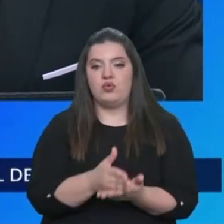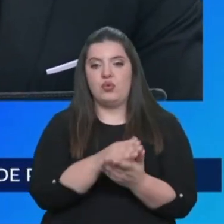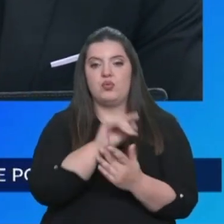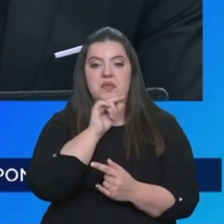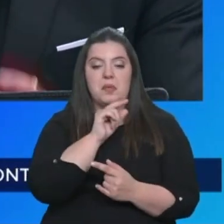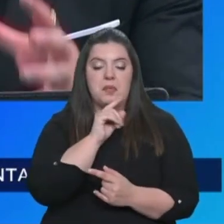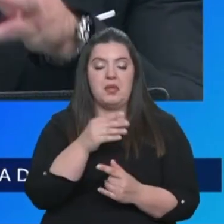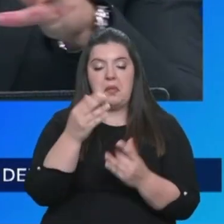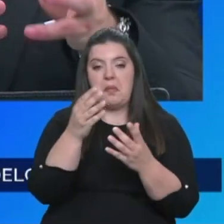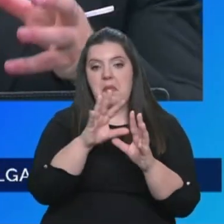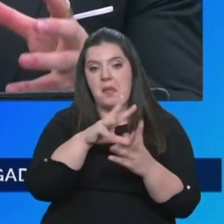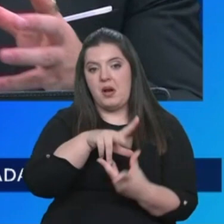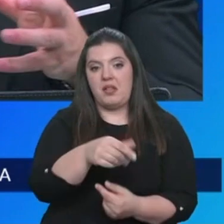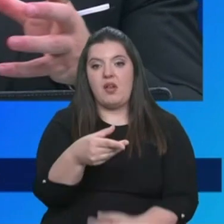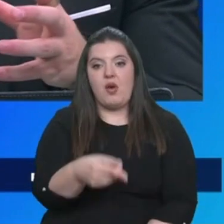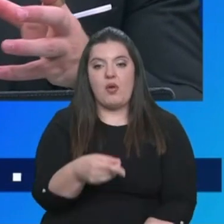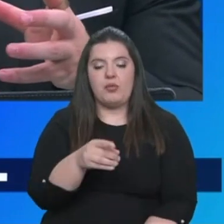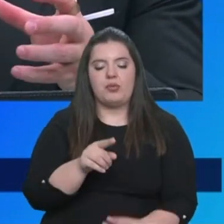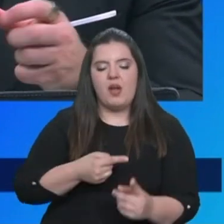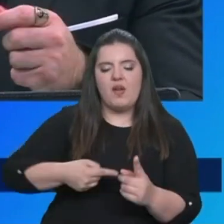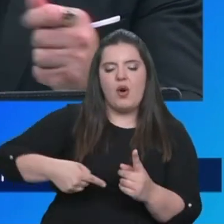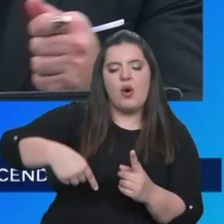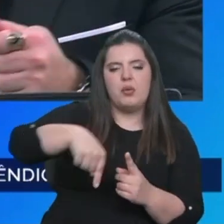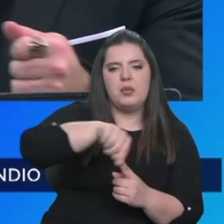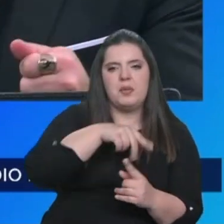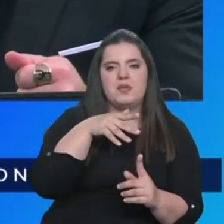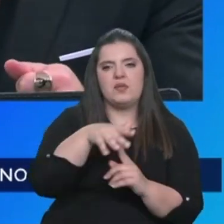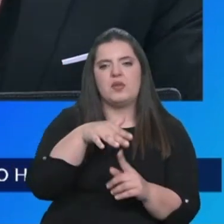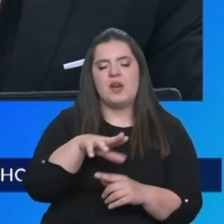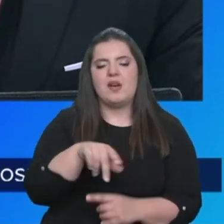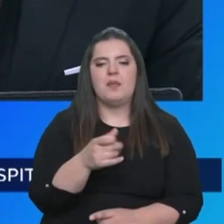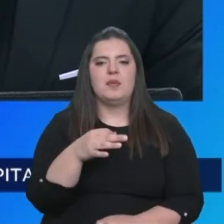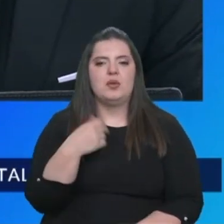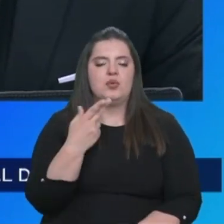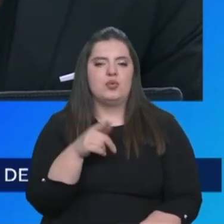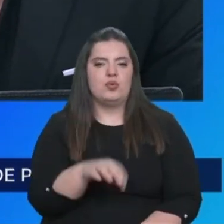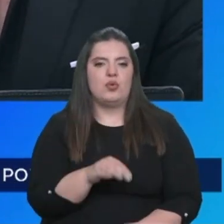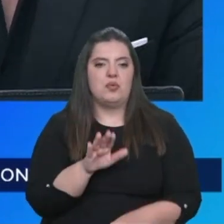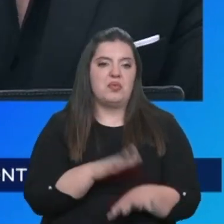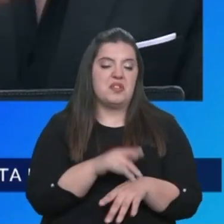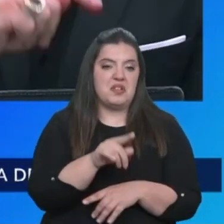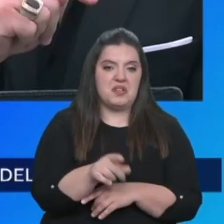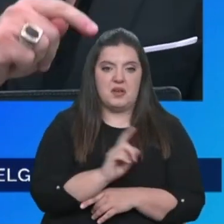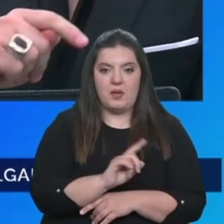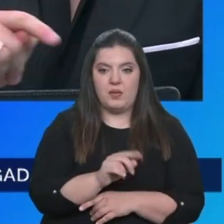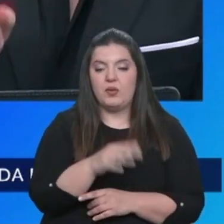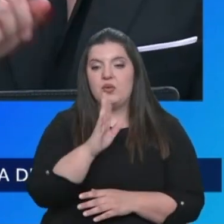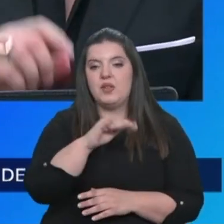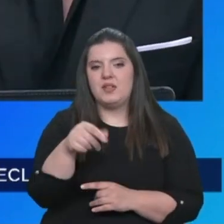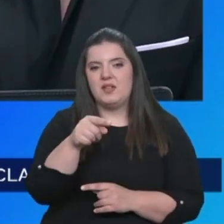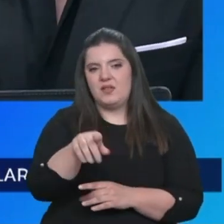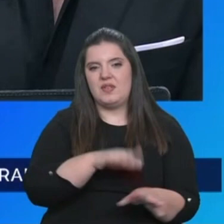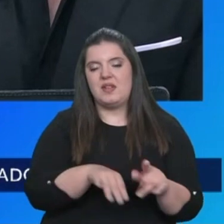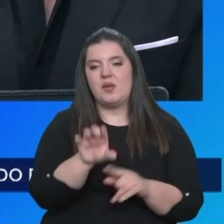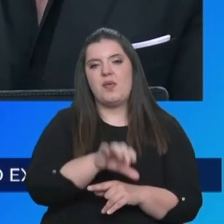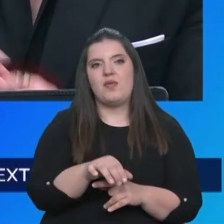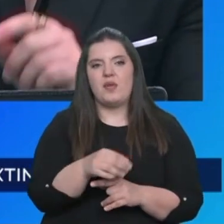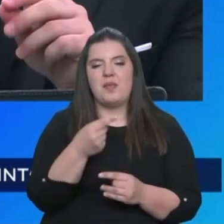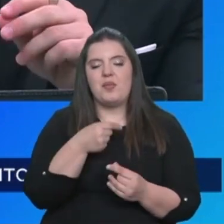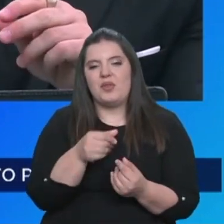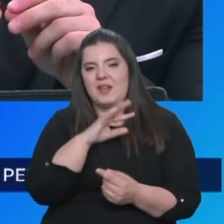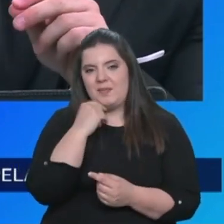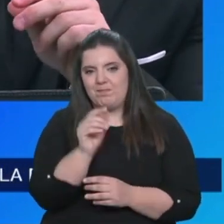Planeta 9. Porquê? Porque a sua órbita parece que foi afetada sobretudo por Neptuno e não por esse Planeta 9. O que estes cientistas fizeram de uma maneira muito engenhosa